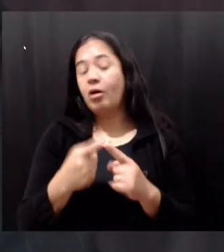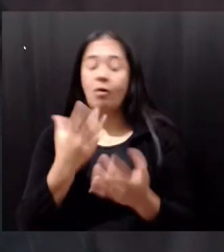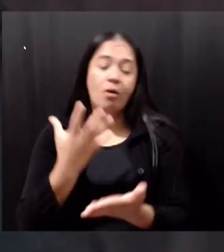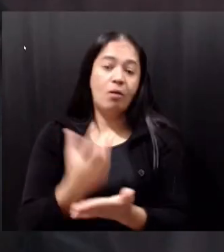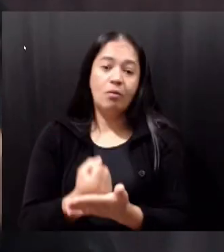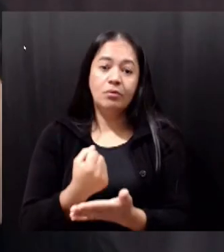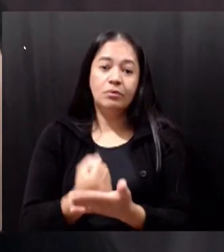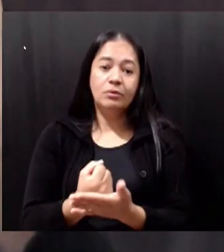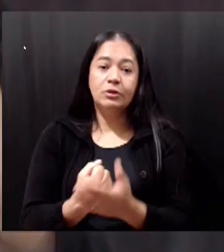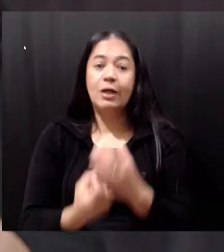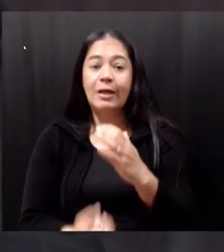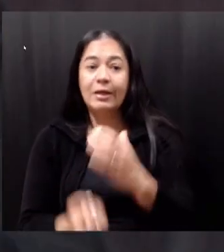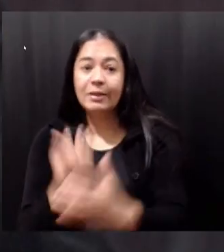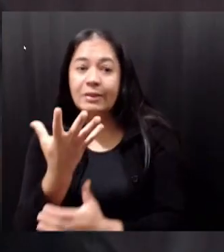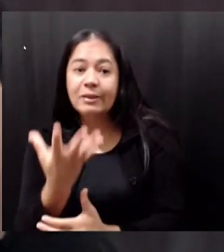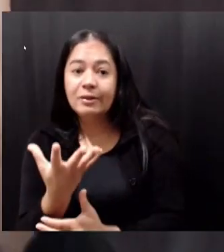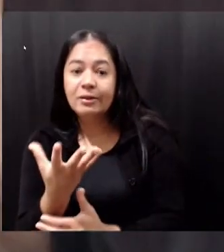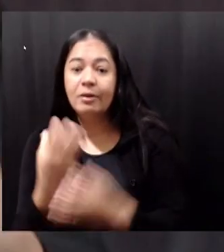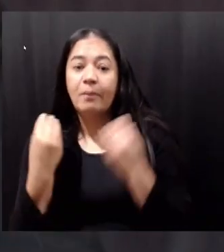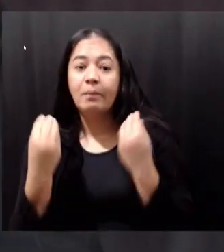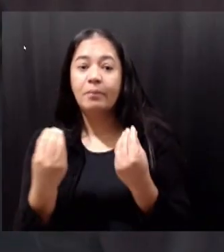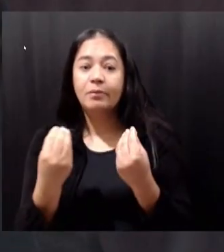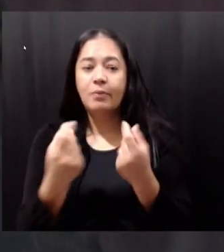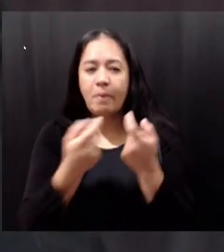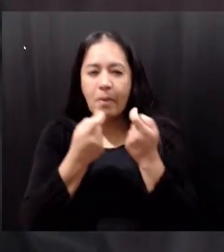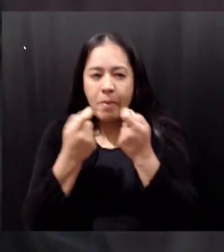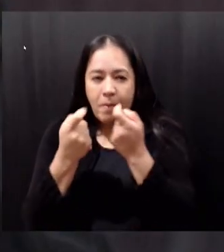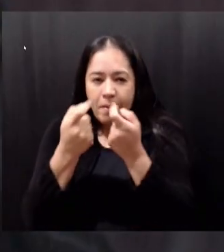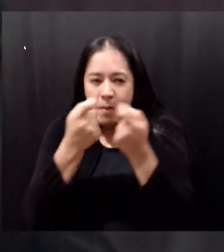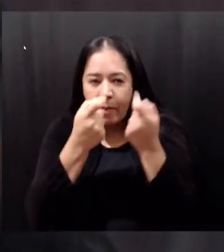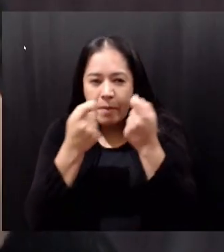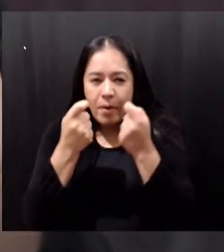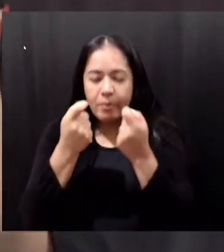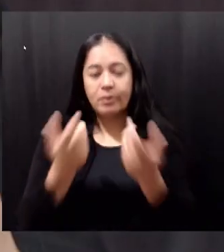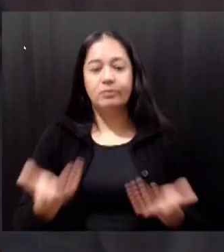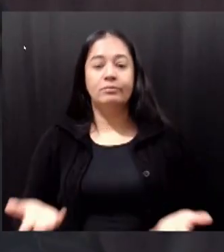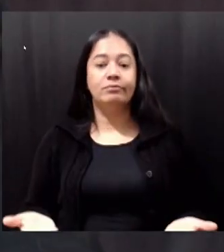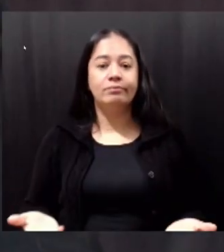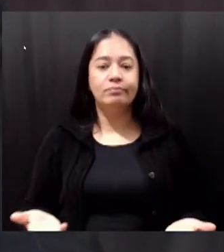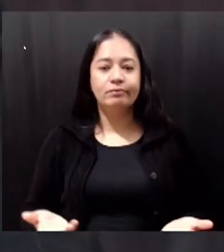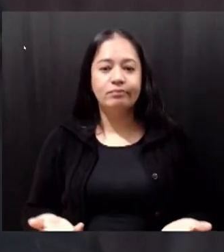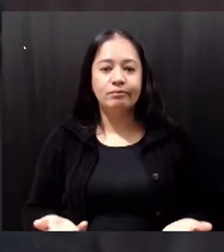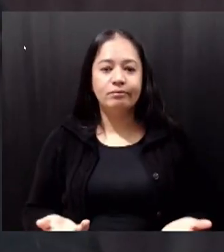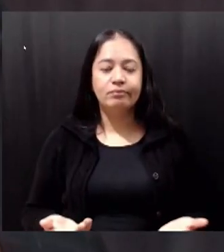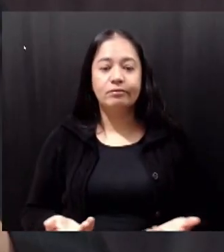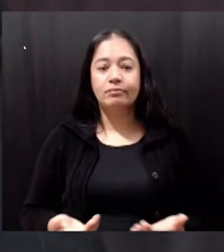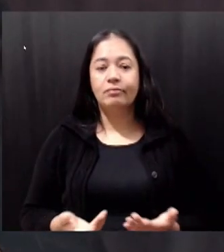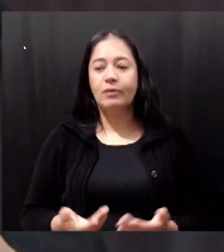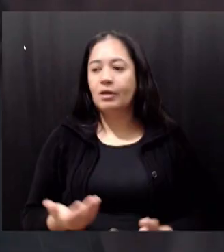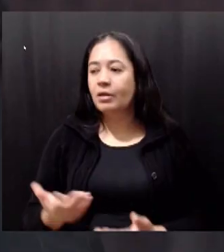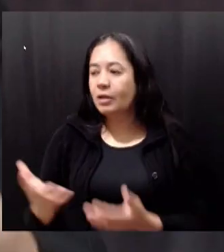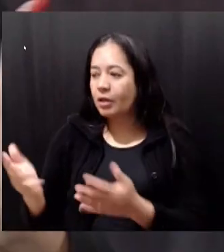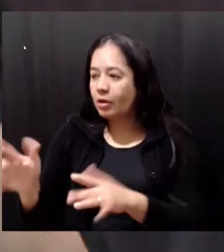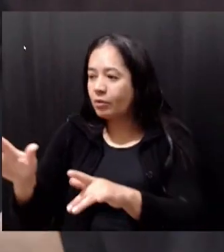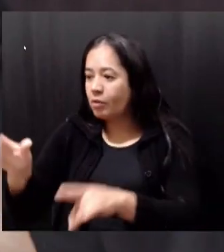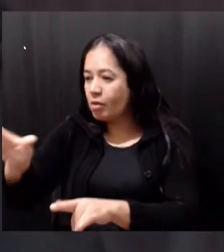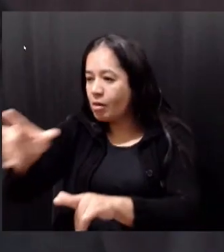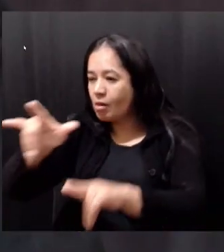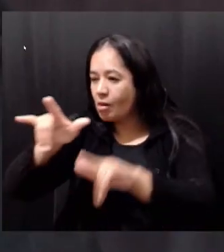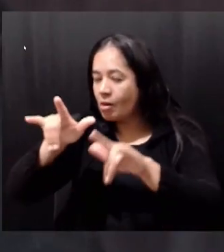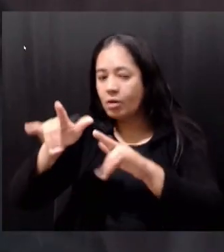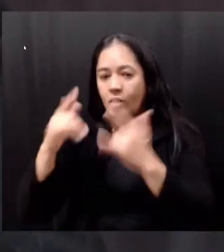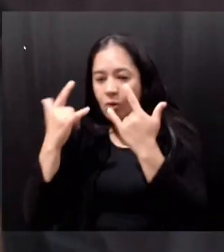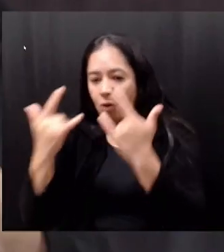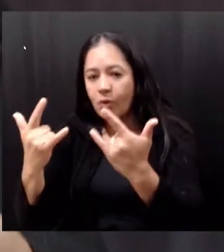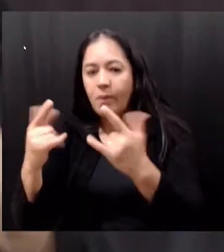criado para jogos, para gamers, então ele atrai por esse motivo, mas acaba